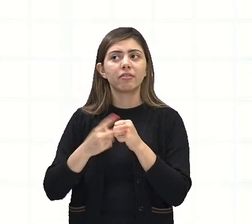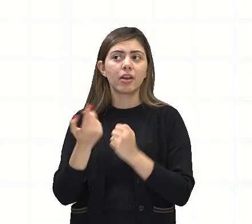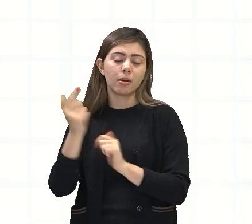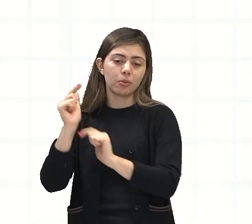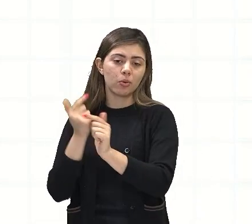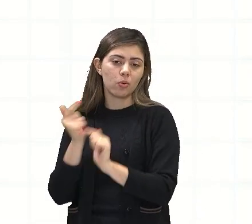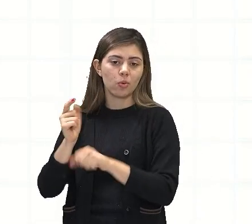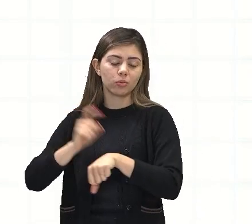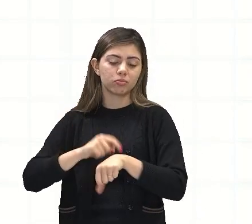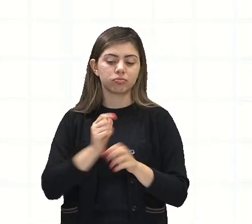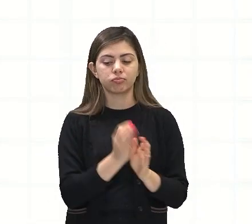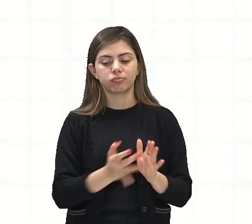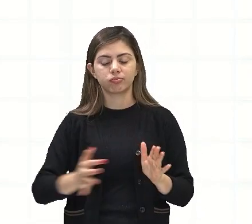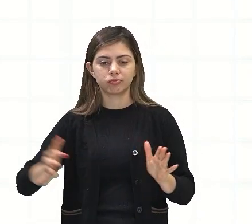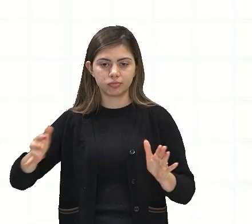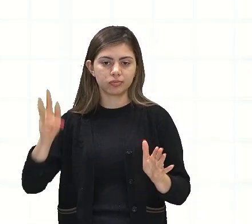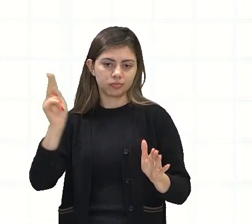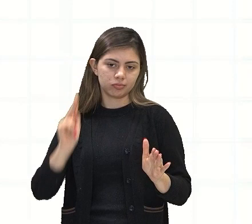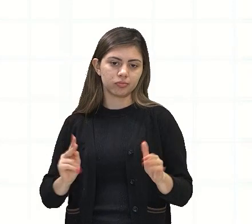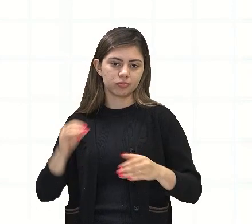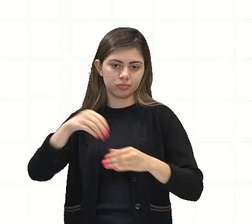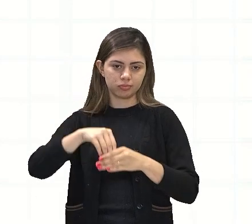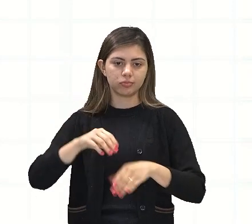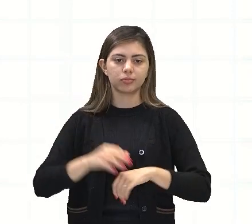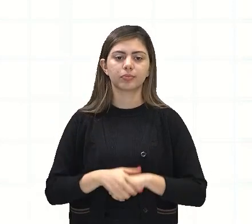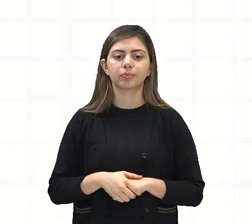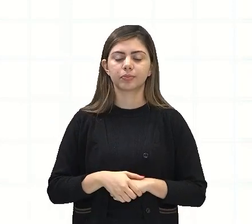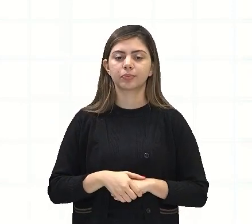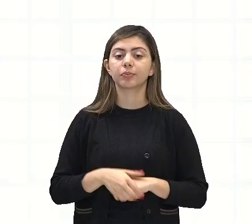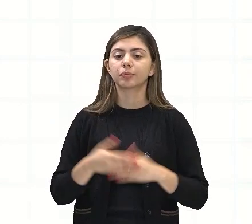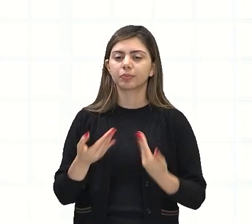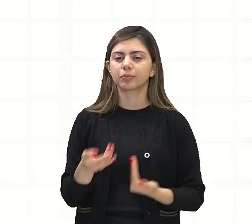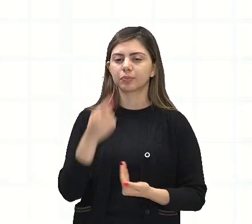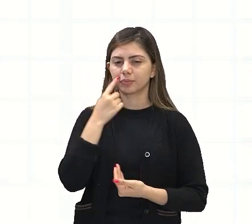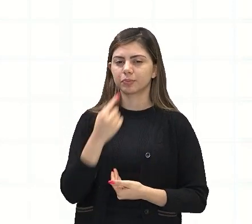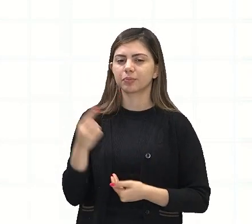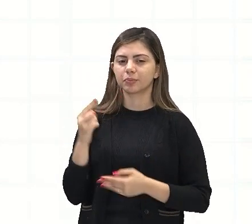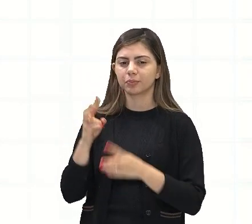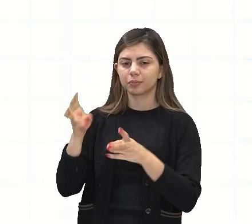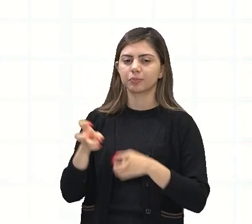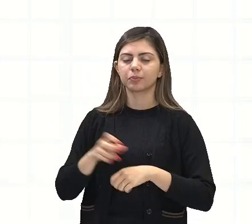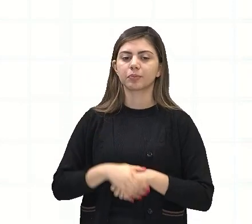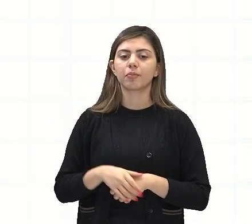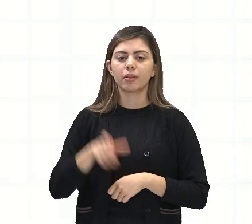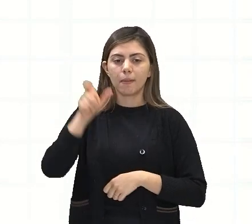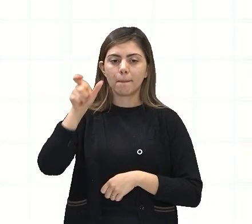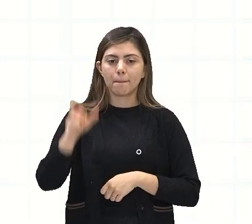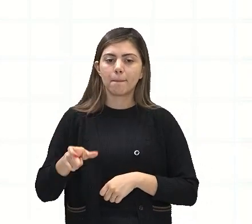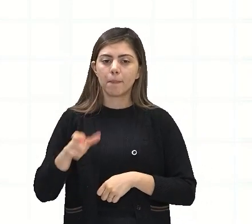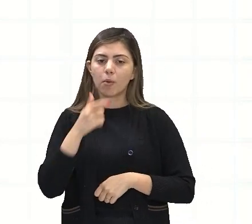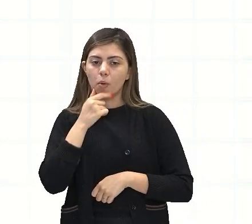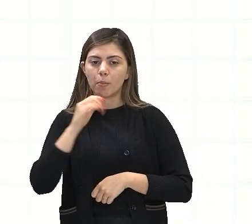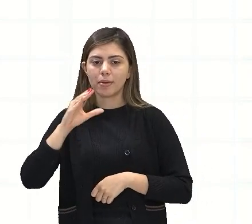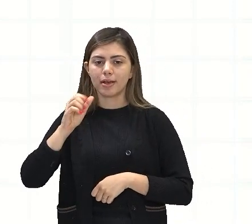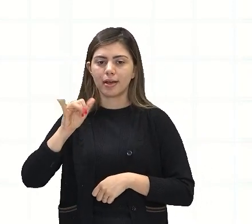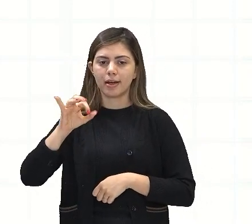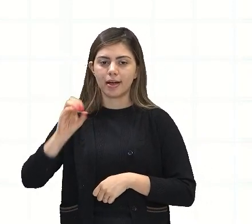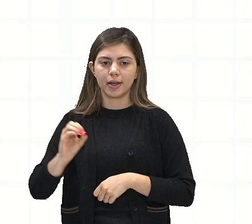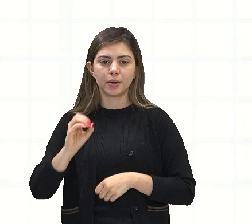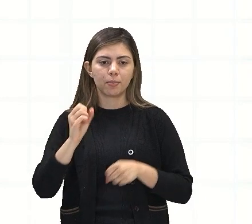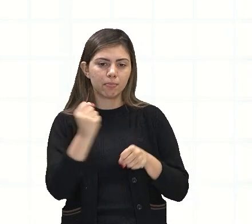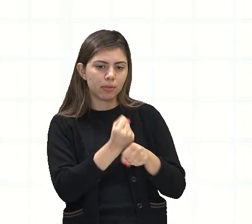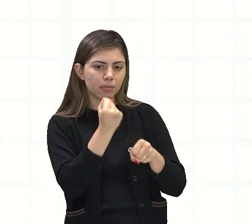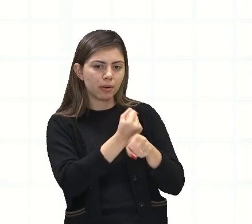no decorrer dessa história, dessa narração. Vamos observar aqui, então. Olha, o pedreiro